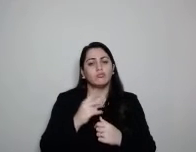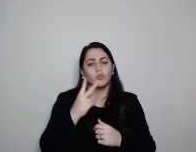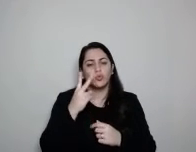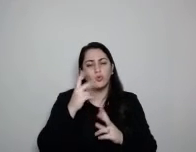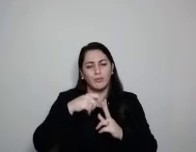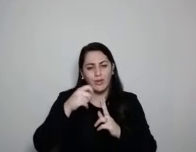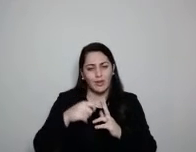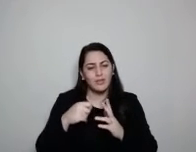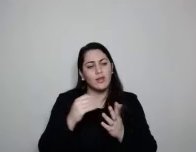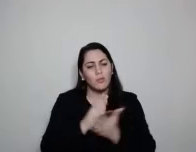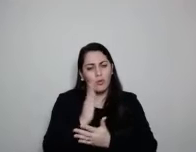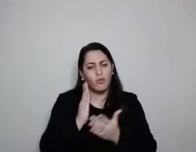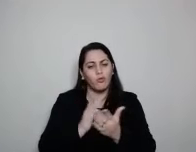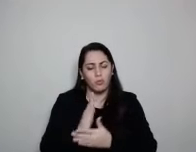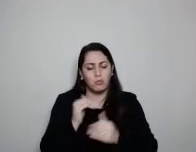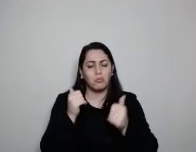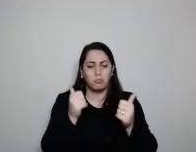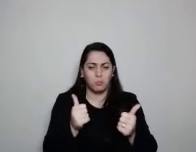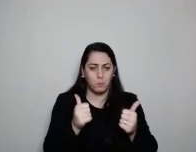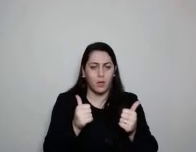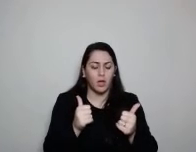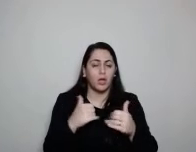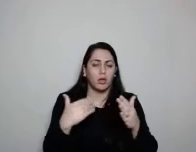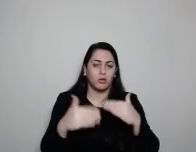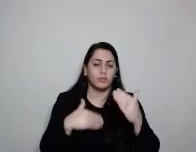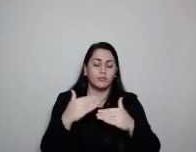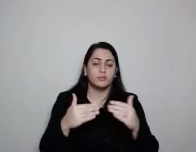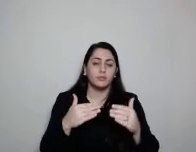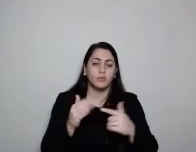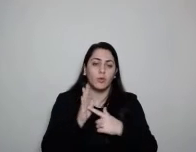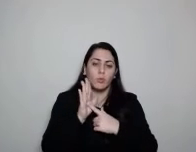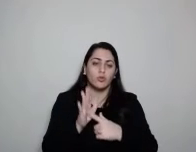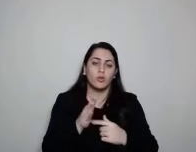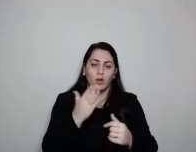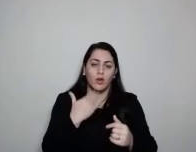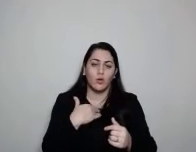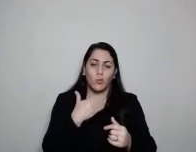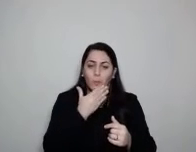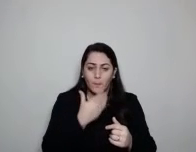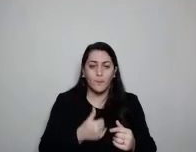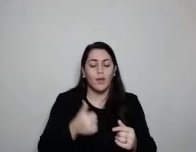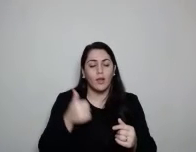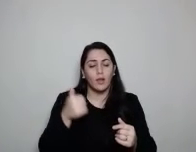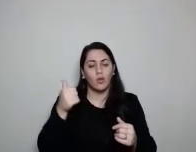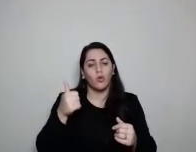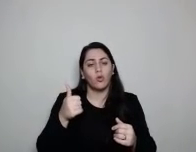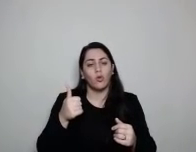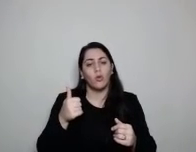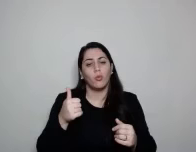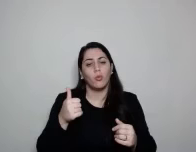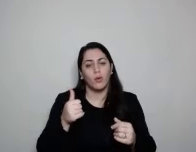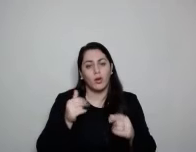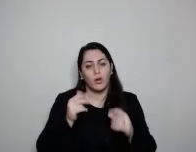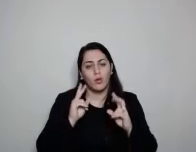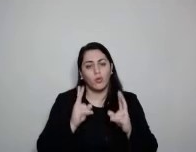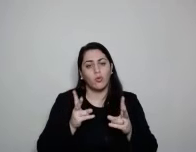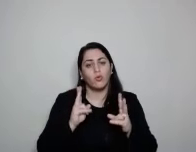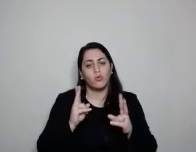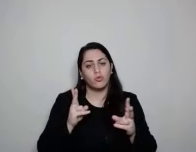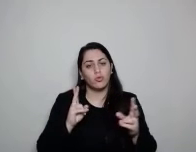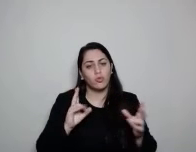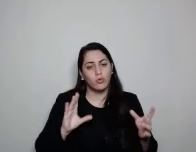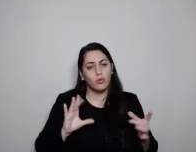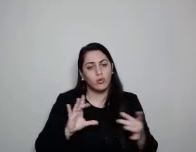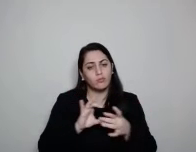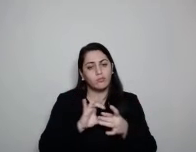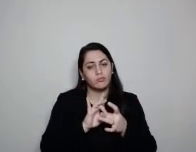gente entende e sustenta, né, que esse é o modelo mais adequado para assegurar os vínculos familiares, tanto com a família materna